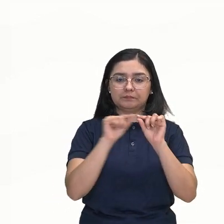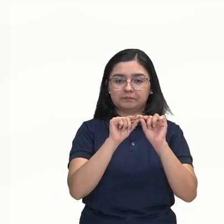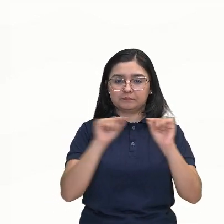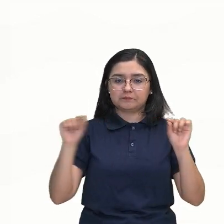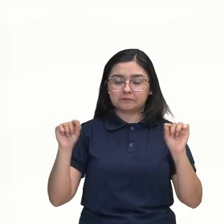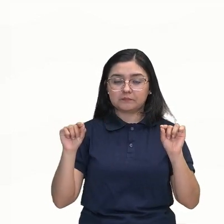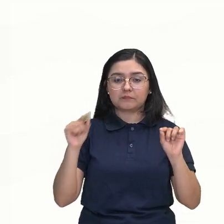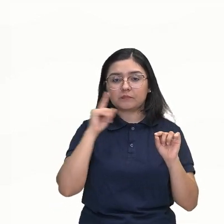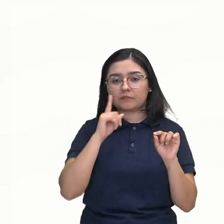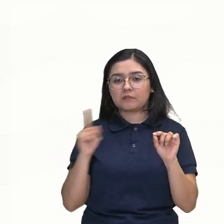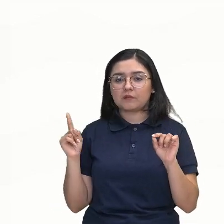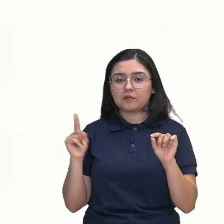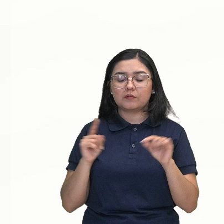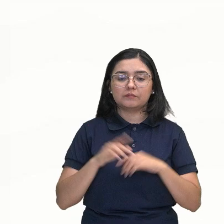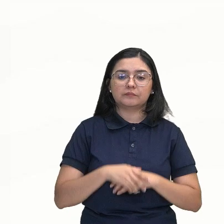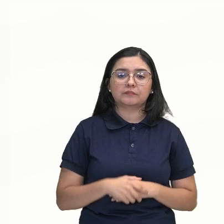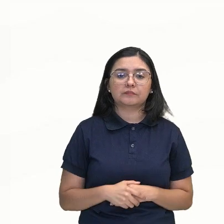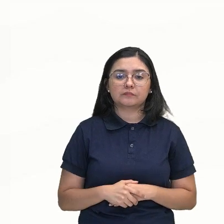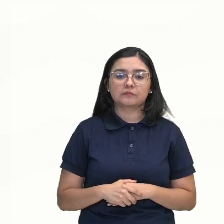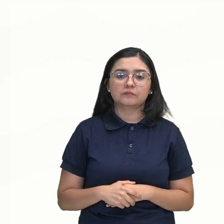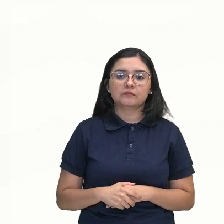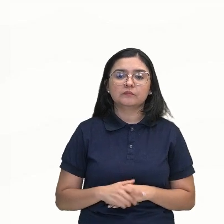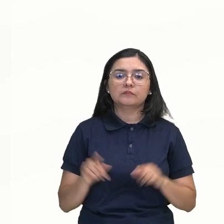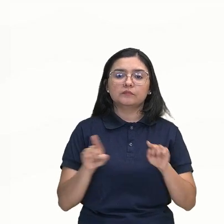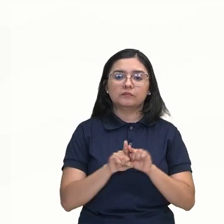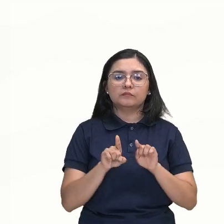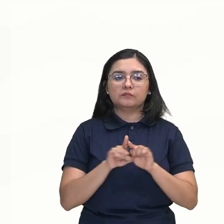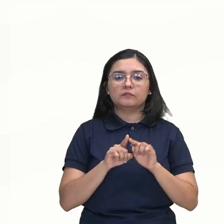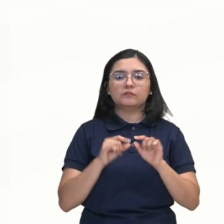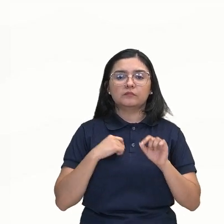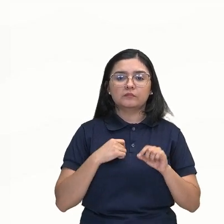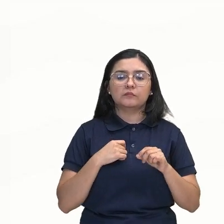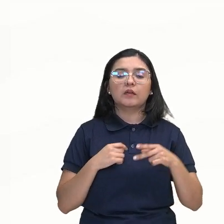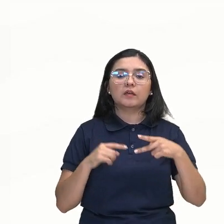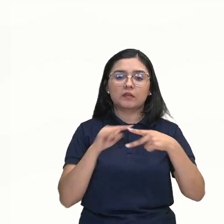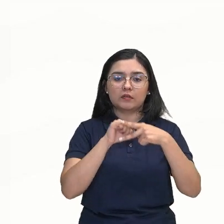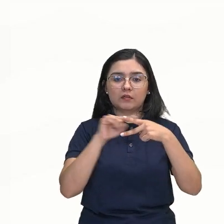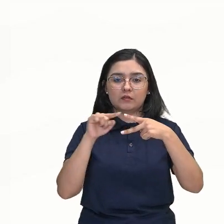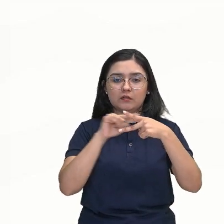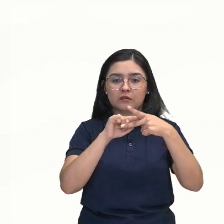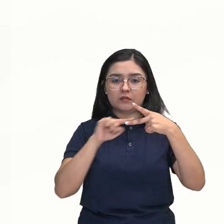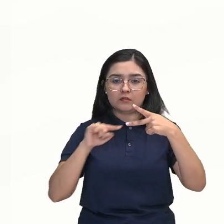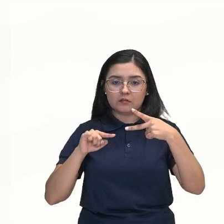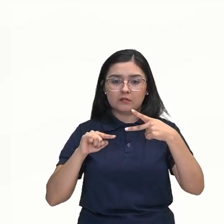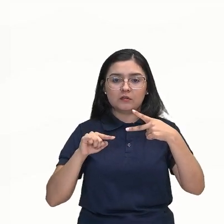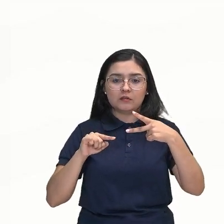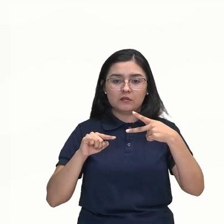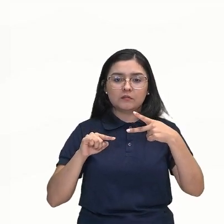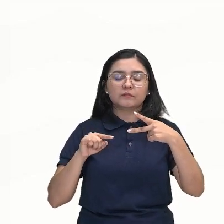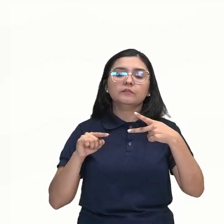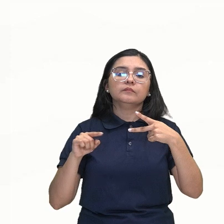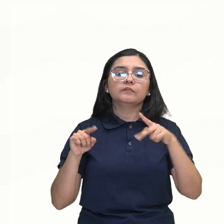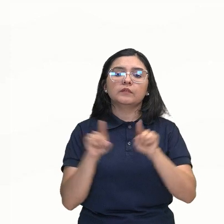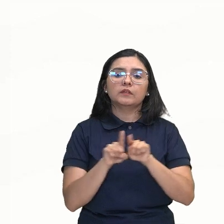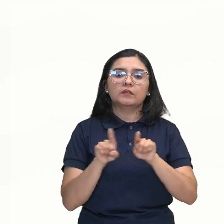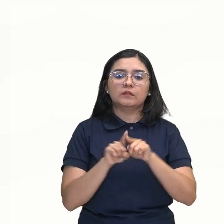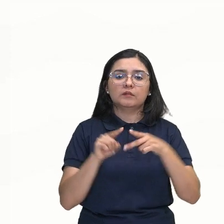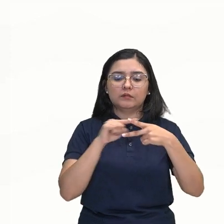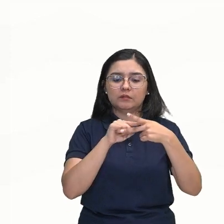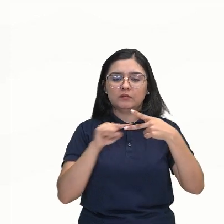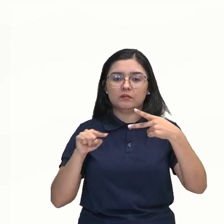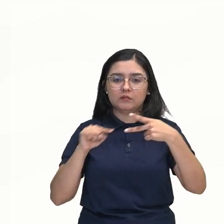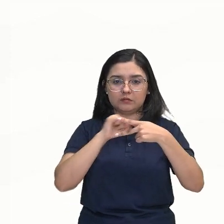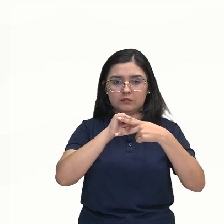para o outro vértice. Cortando também aqui para o outro vértice. Para cá eu também não vou cortar, porque é o lado do meu